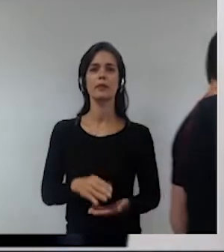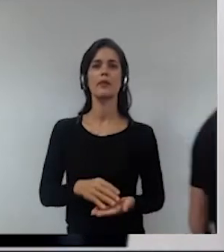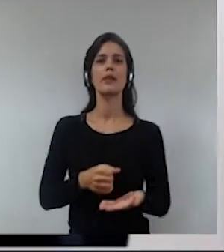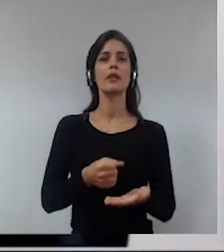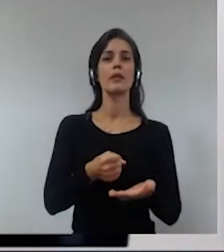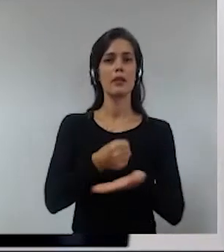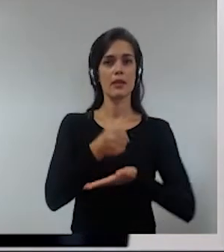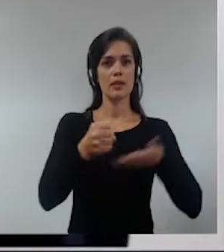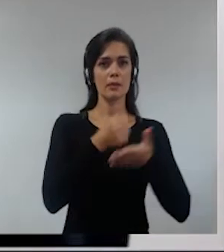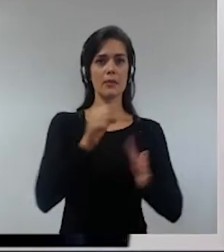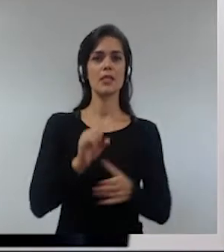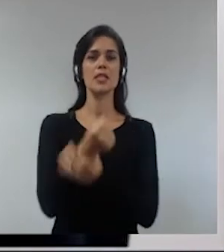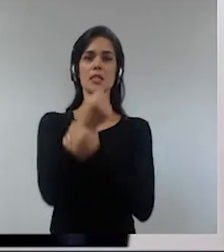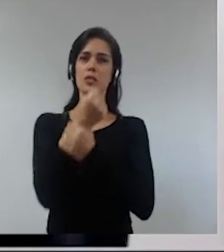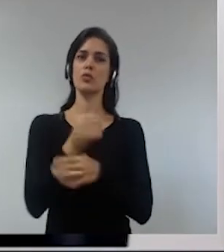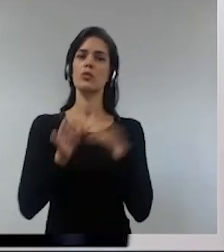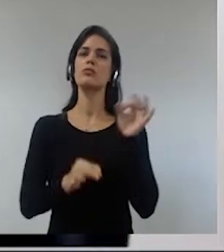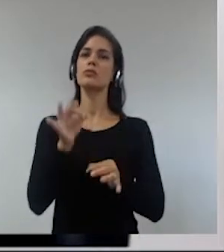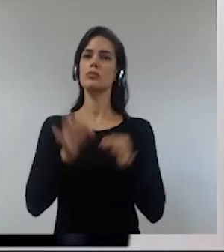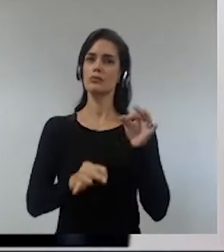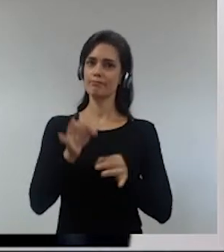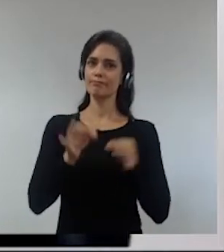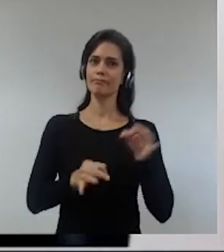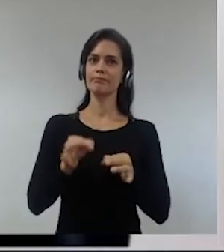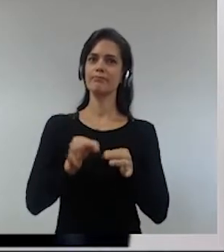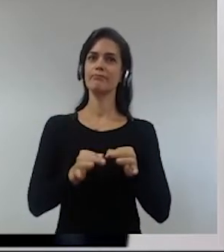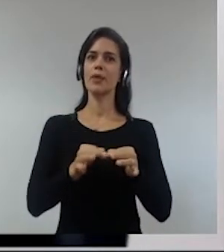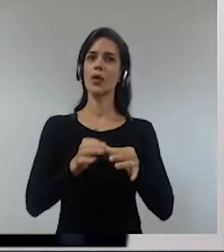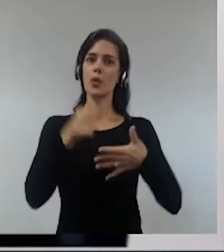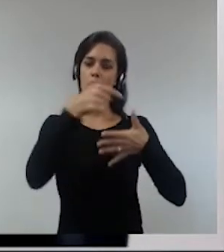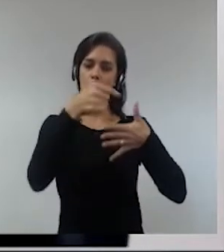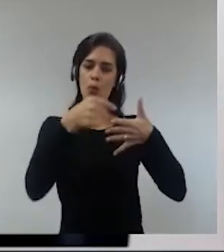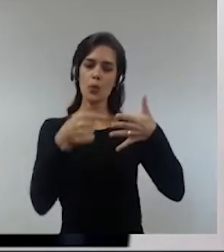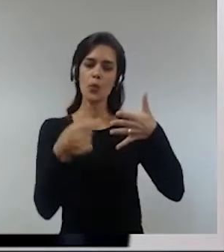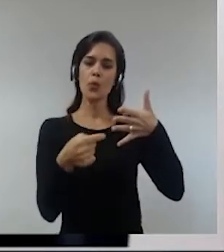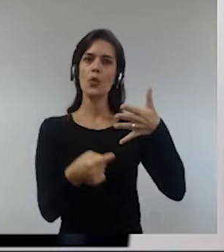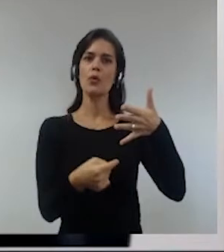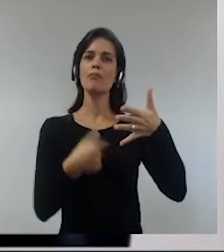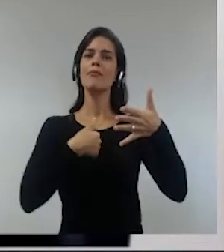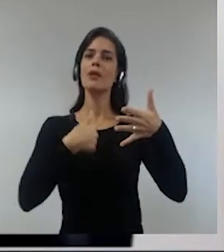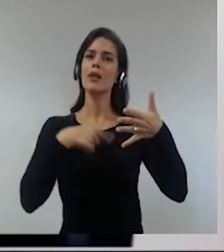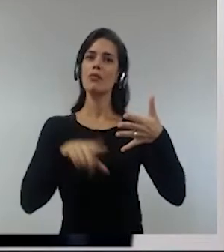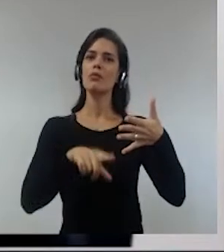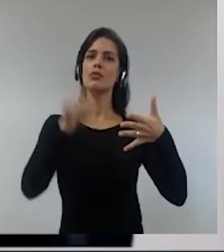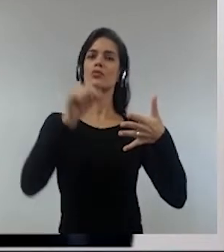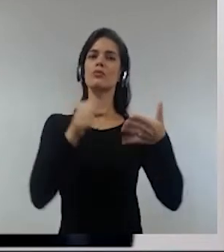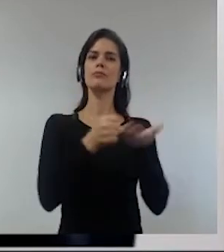segurança jurídica, por razões diversas, eu fico com o princípio